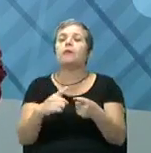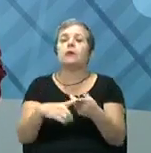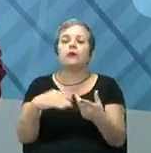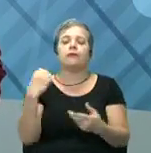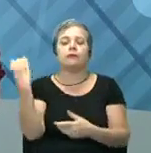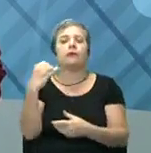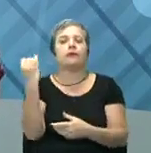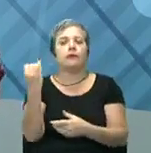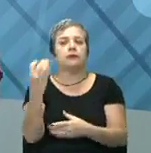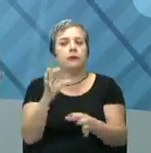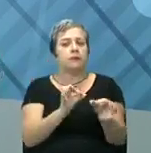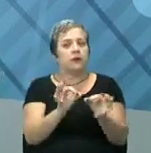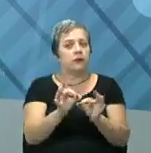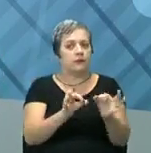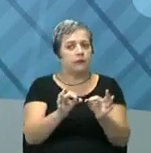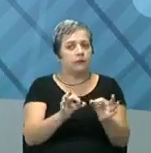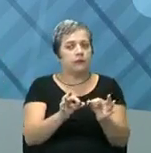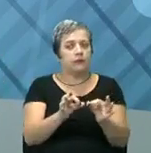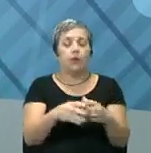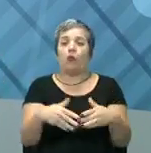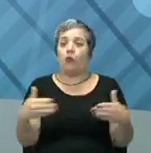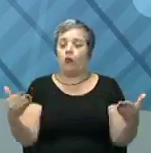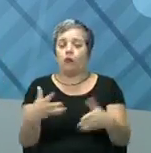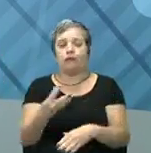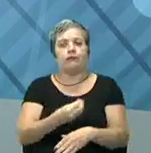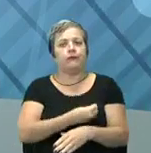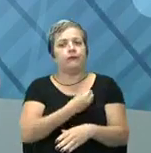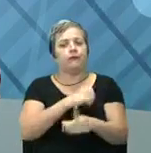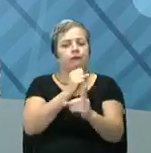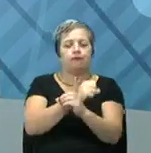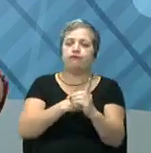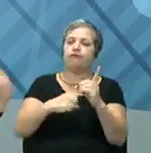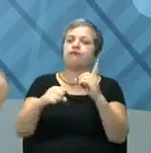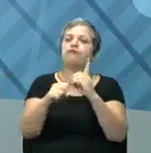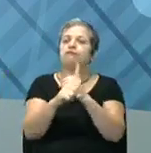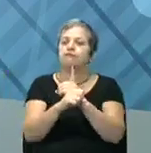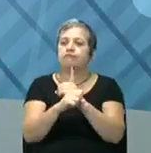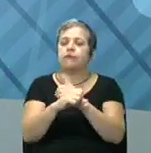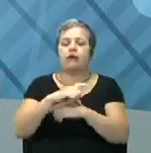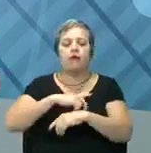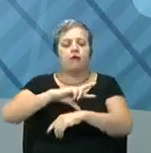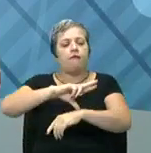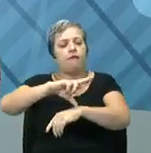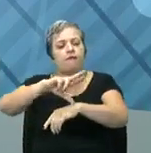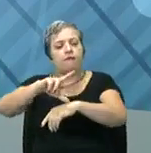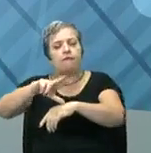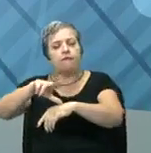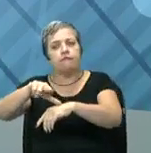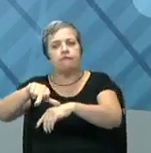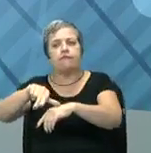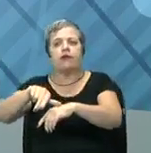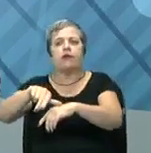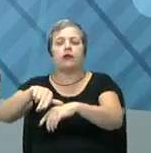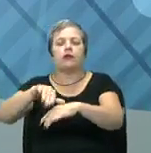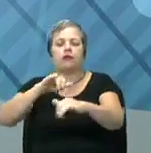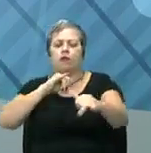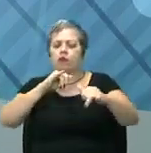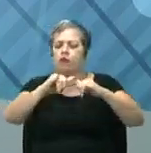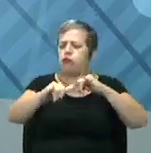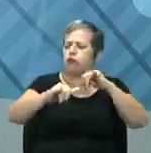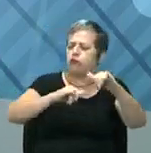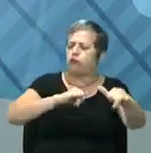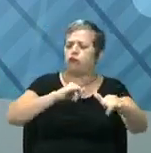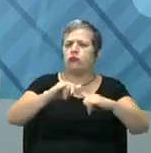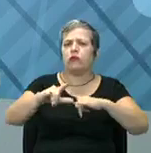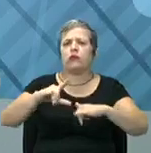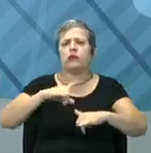importante fazer o planejamento? Hoje, nós vivemos aí numa sociedade que tem várias, muitas informações, tivemos